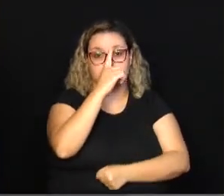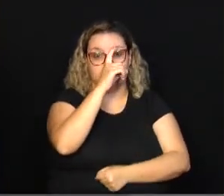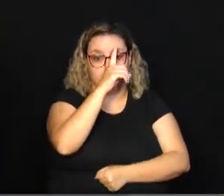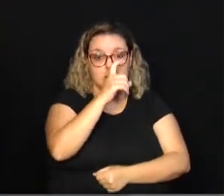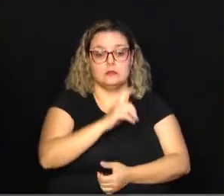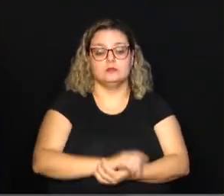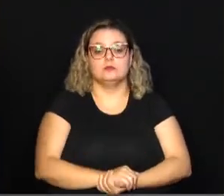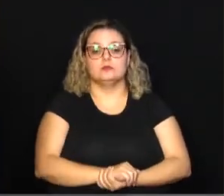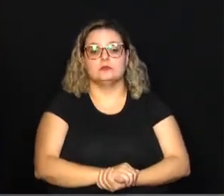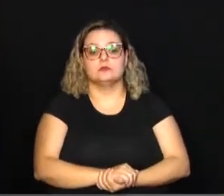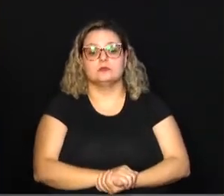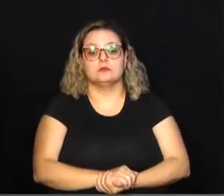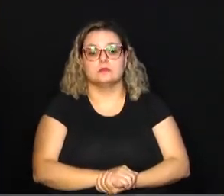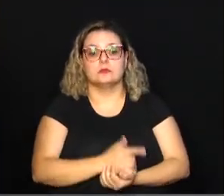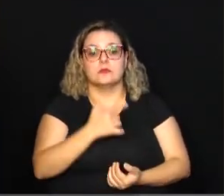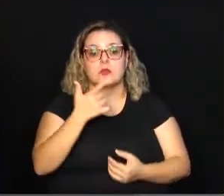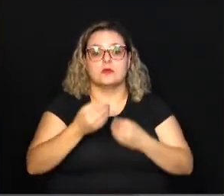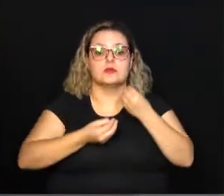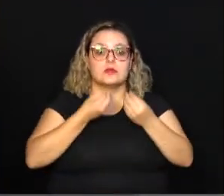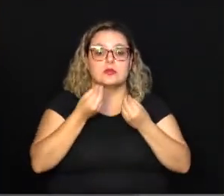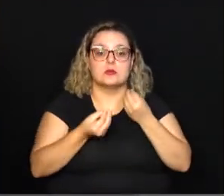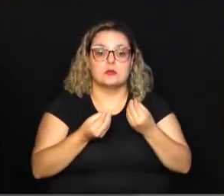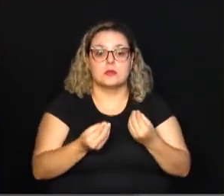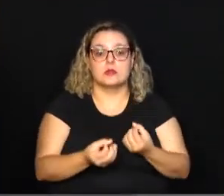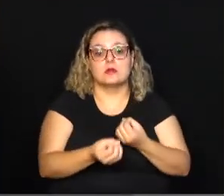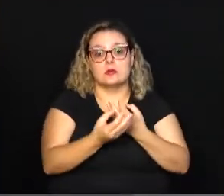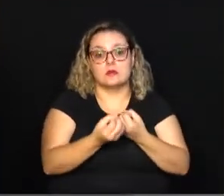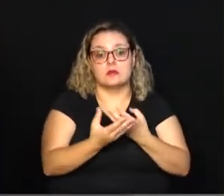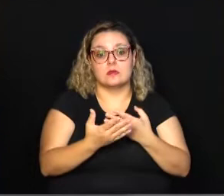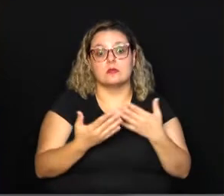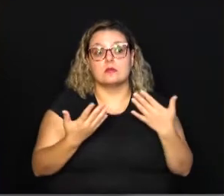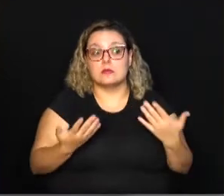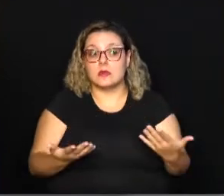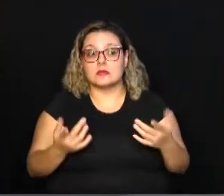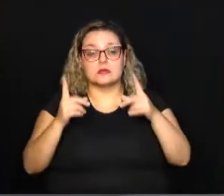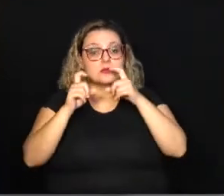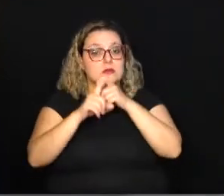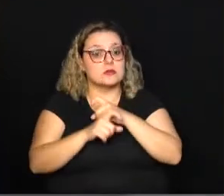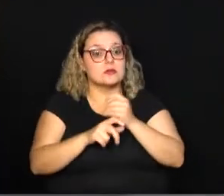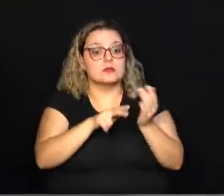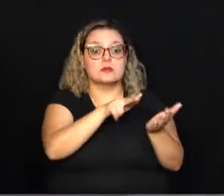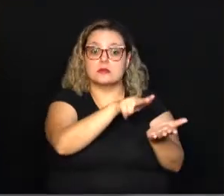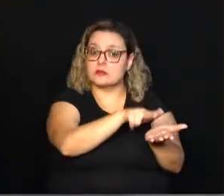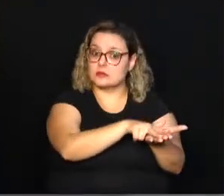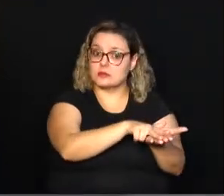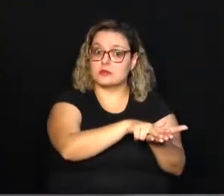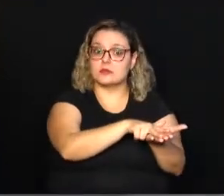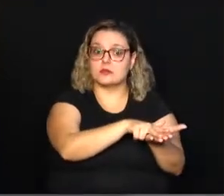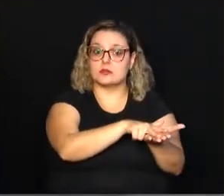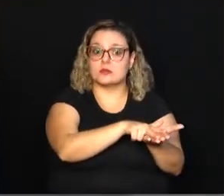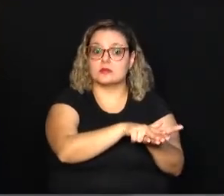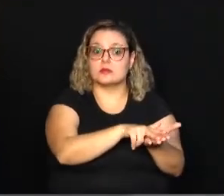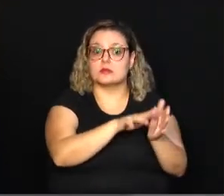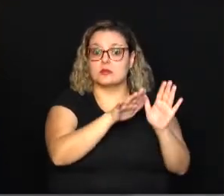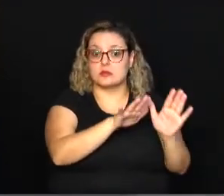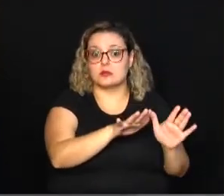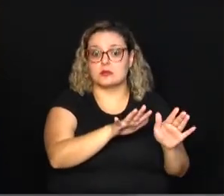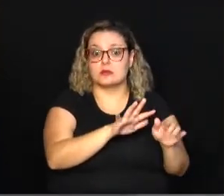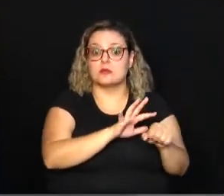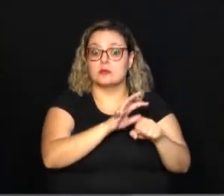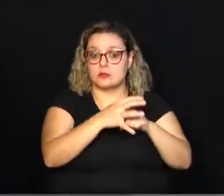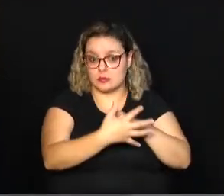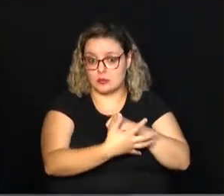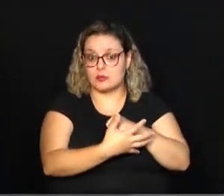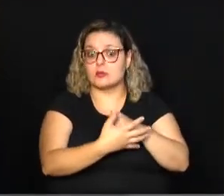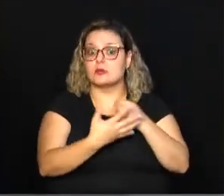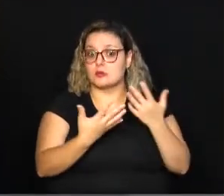do atendimento do hospital, mas ainda assim é complicado porque é um paciente que é internado com uma enfermidade grave como é a